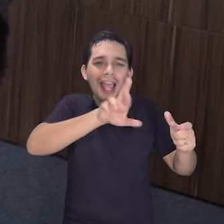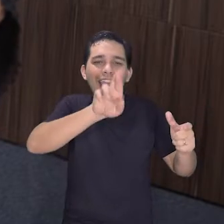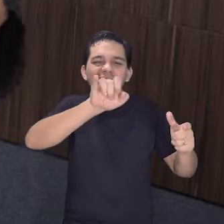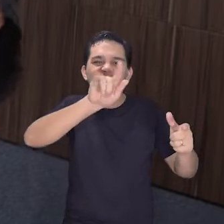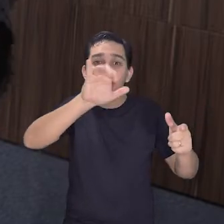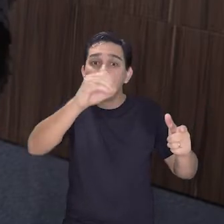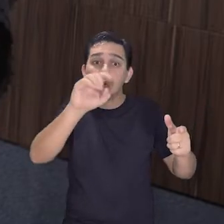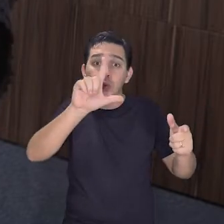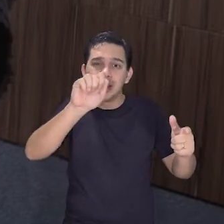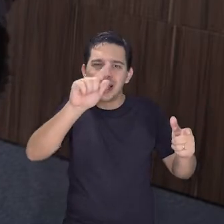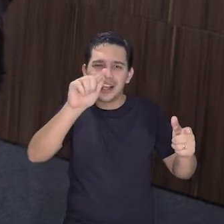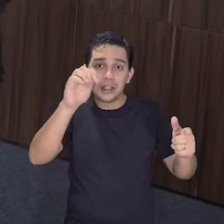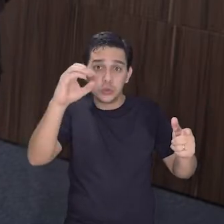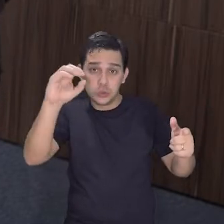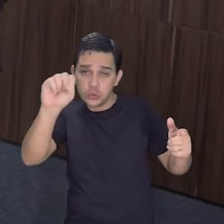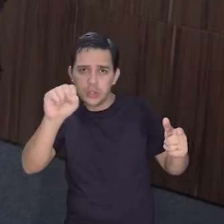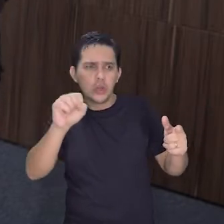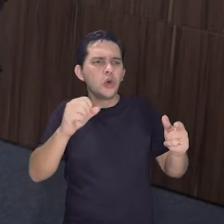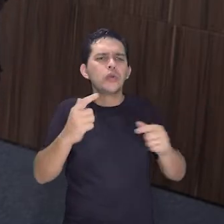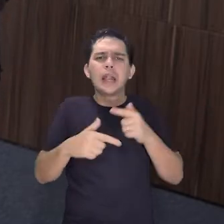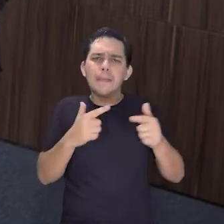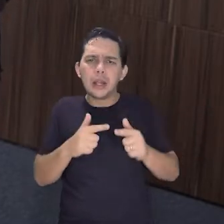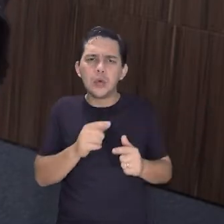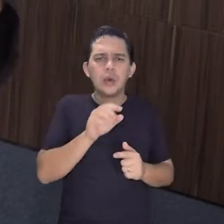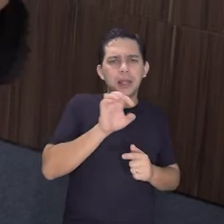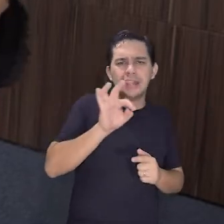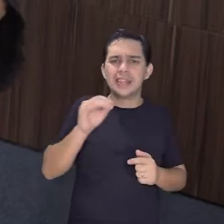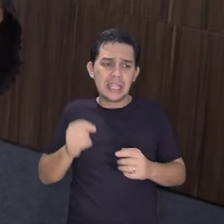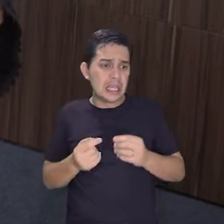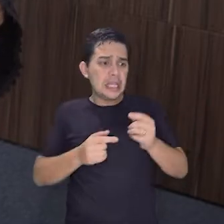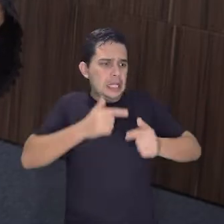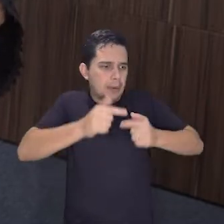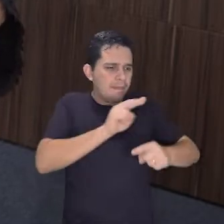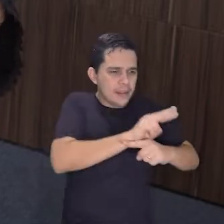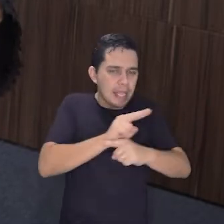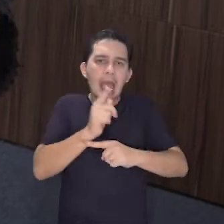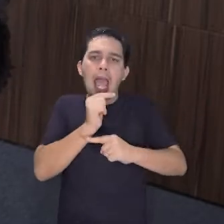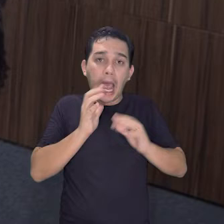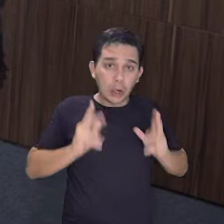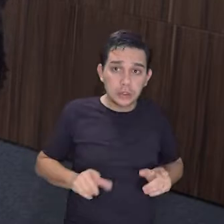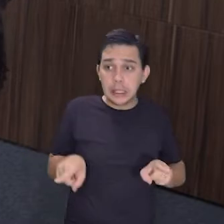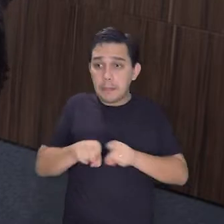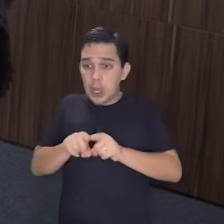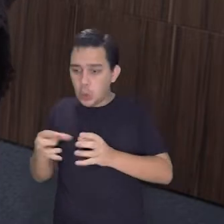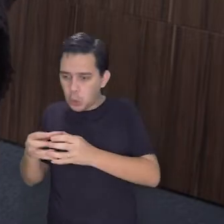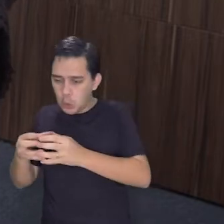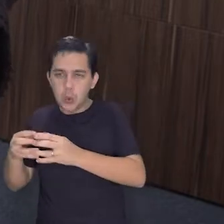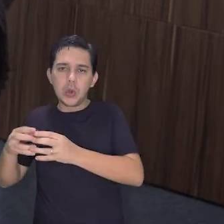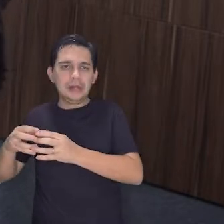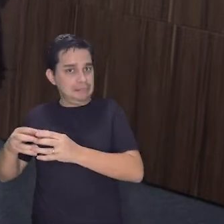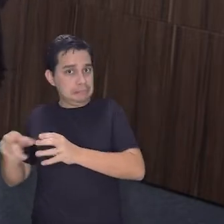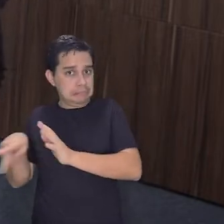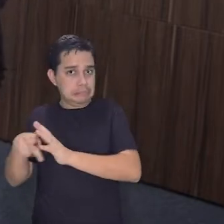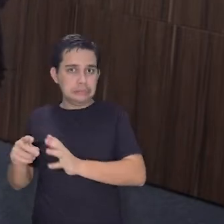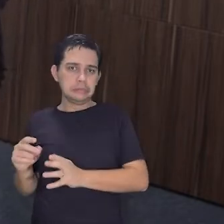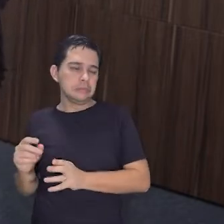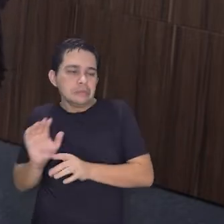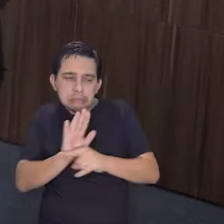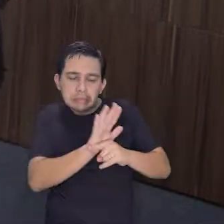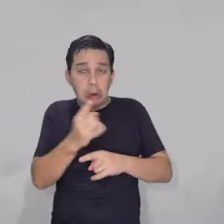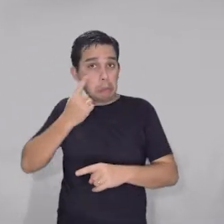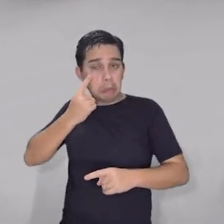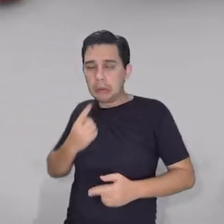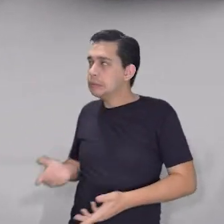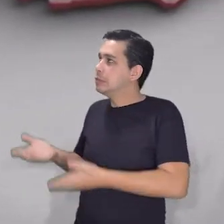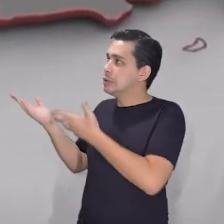trabalho do Grupo Temático Temporário de Segurança Hídrica e da primeira Promotoria de Justiça de Tutela Coletiva do Núcleo Cabo